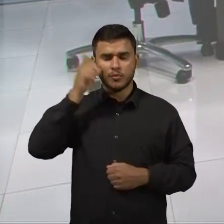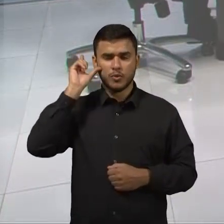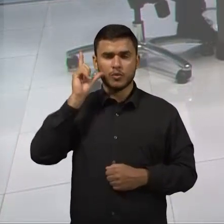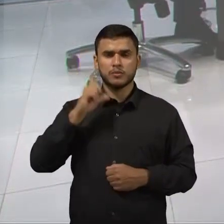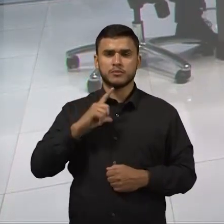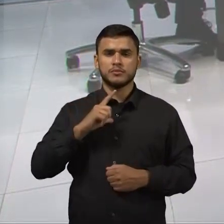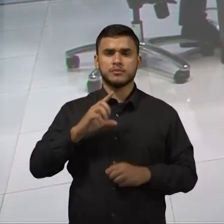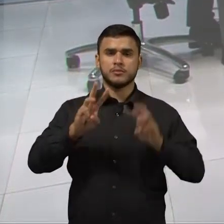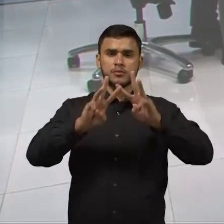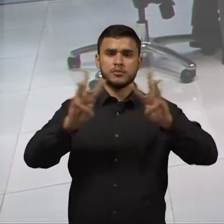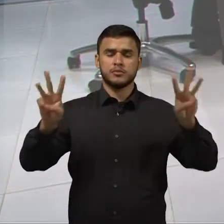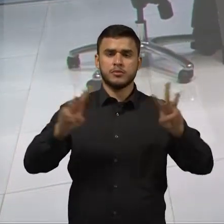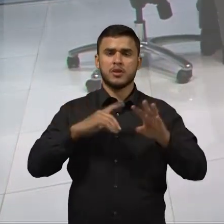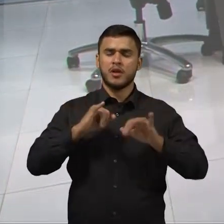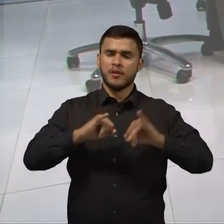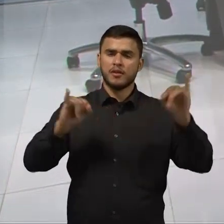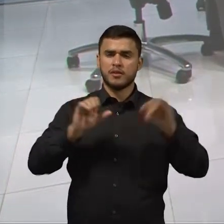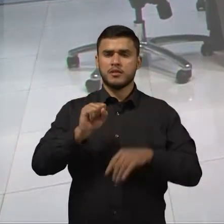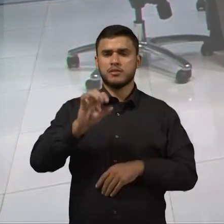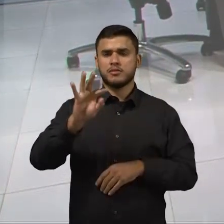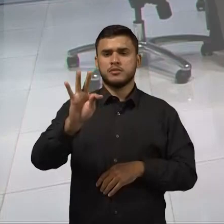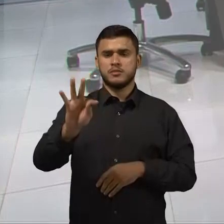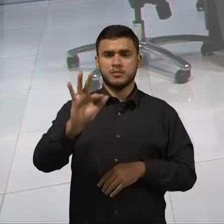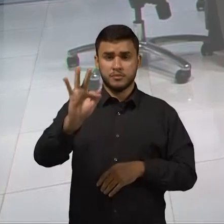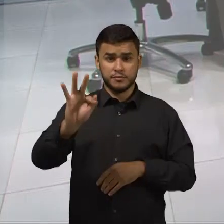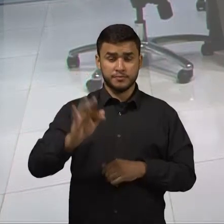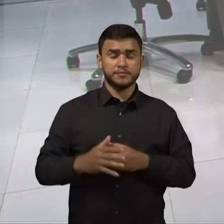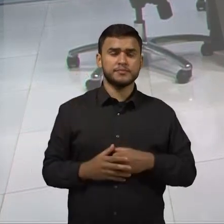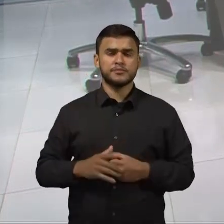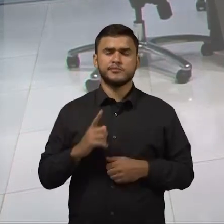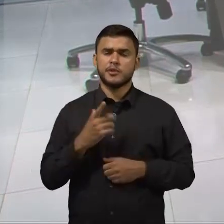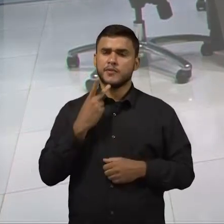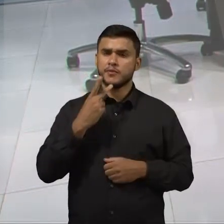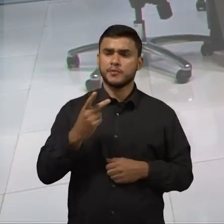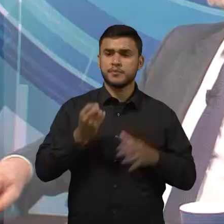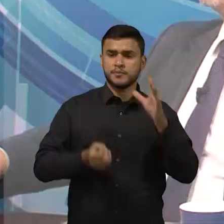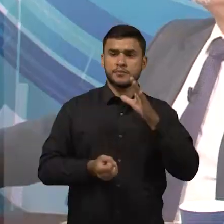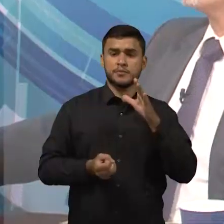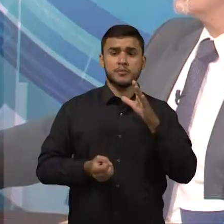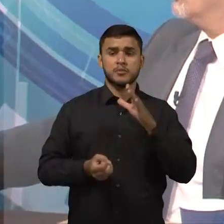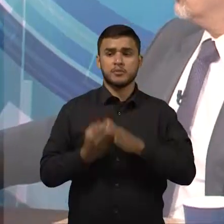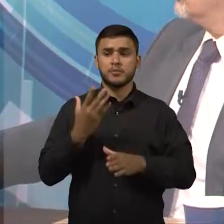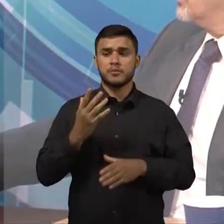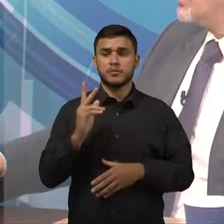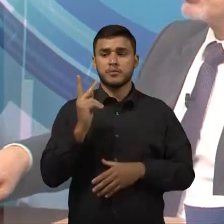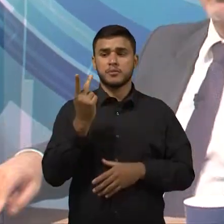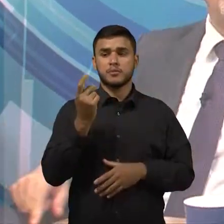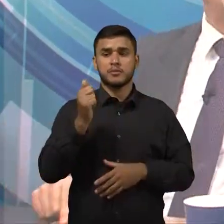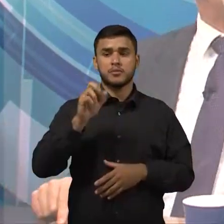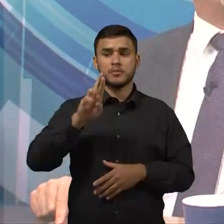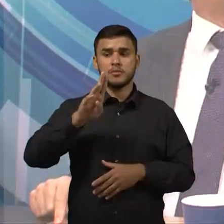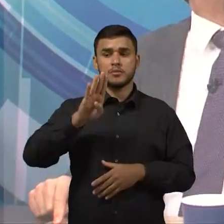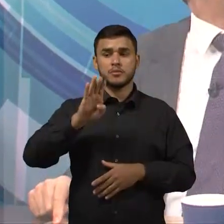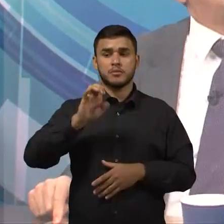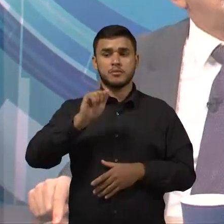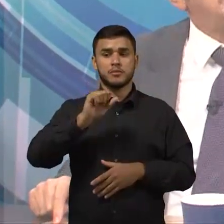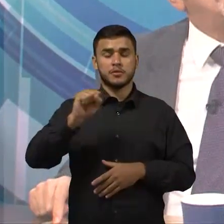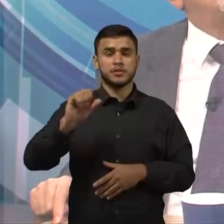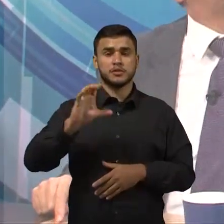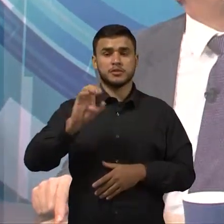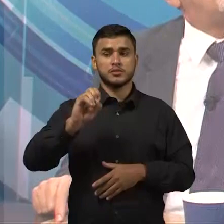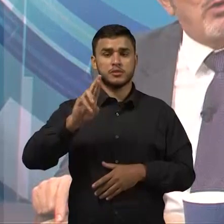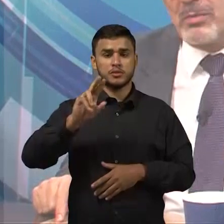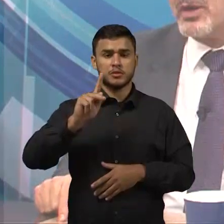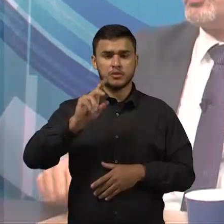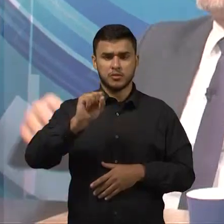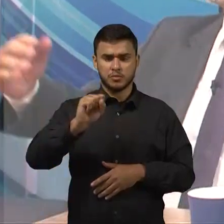site responsavelmente dizendo: o Supremo Tribunal Federal inventou agora o habeas corpus bocal. Habeas corpus pode ser até oral,